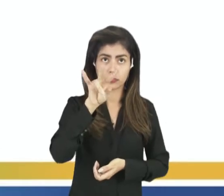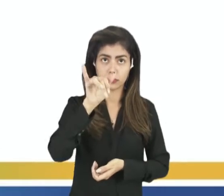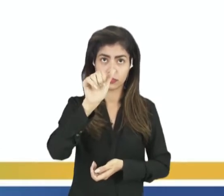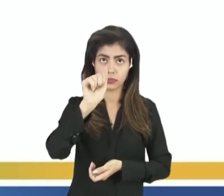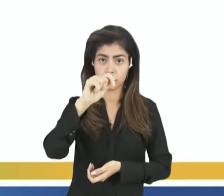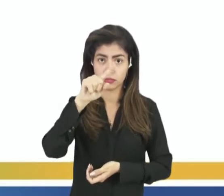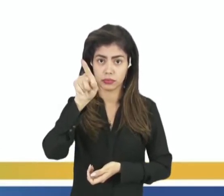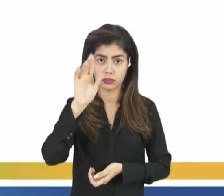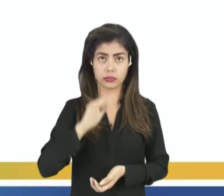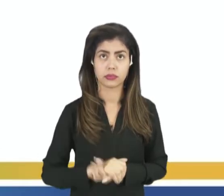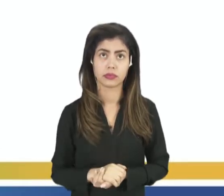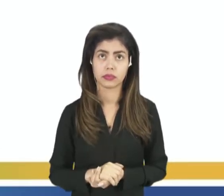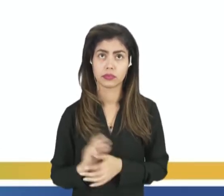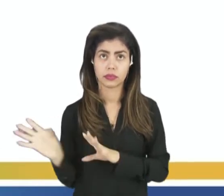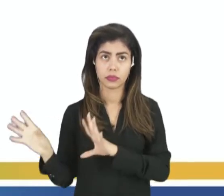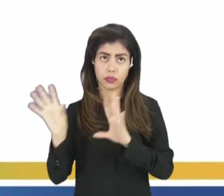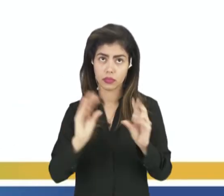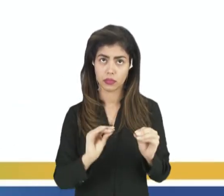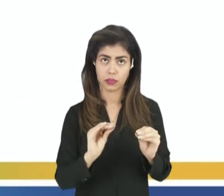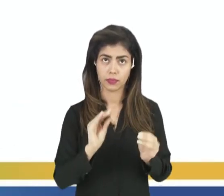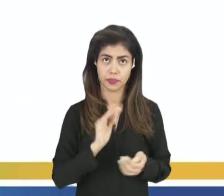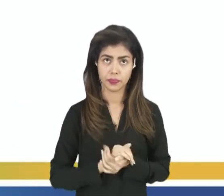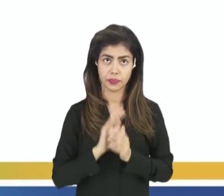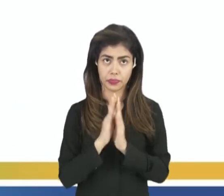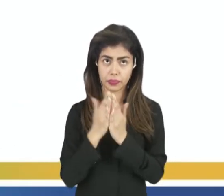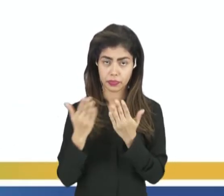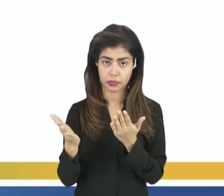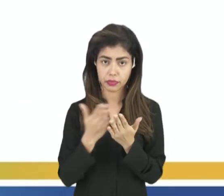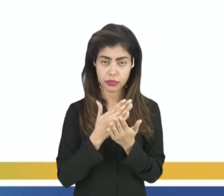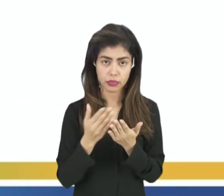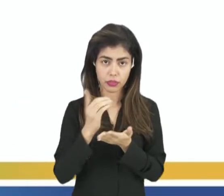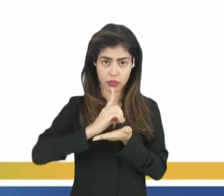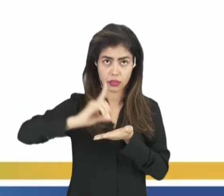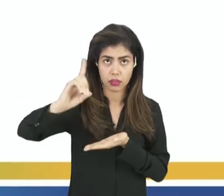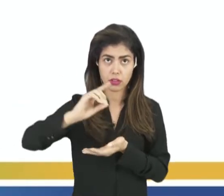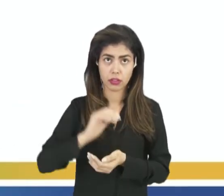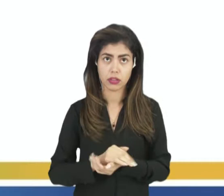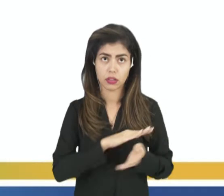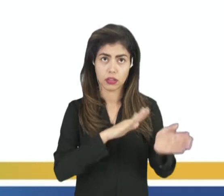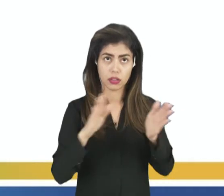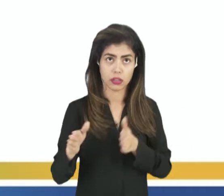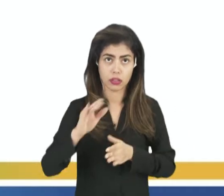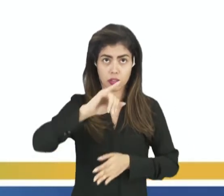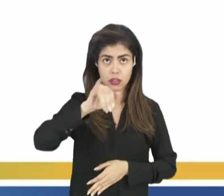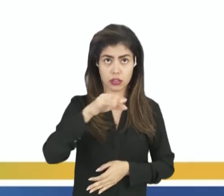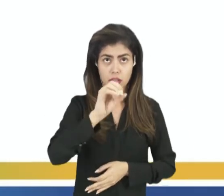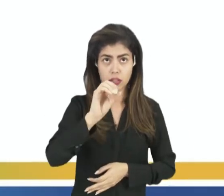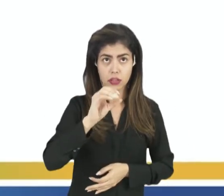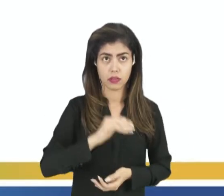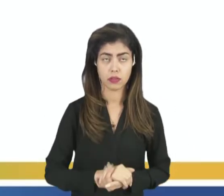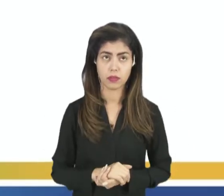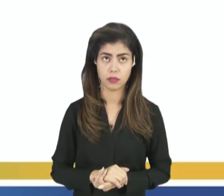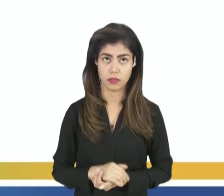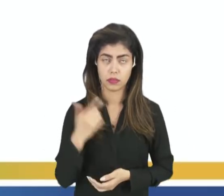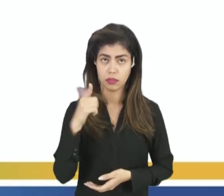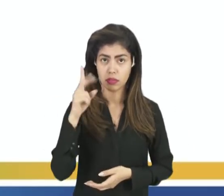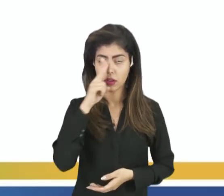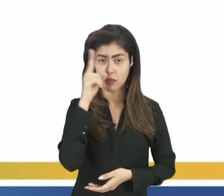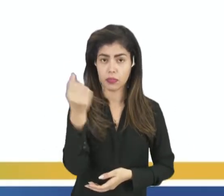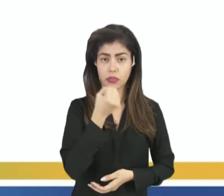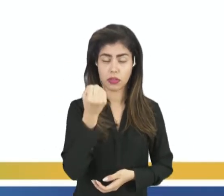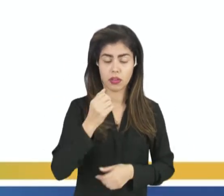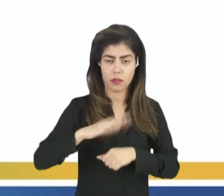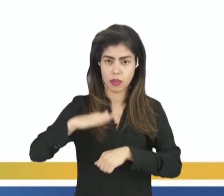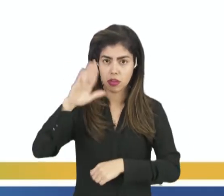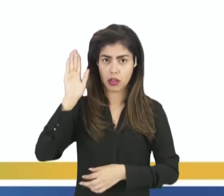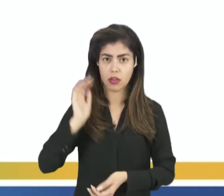nome Leviatã, é bíblico. Ele vem de uma passagem no livro de Jó, que fala, né, que não há poder